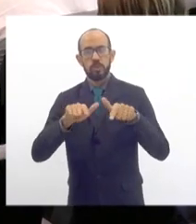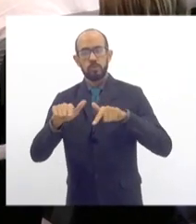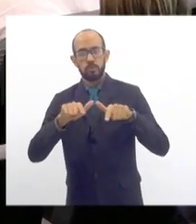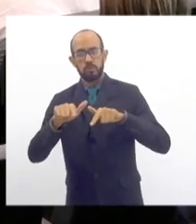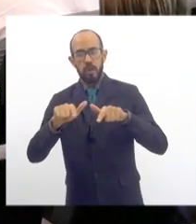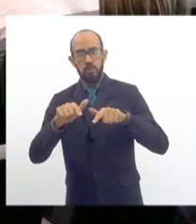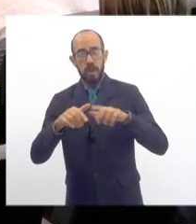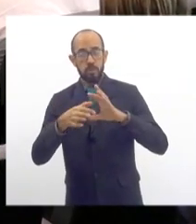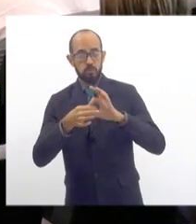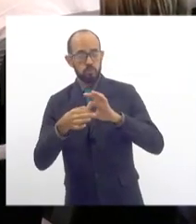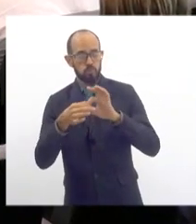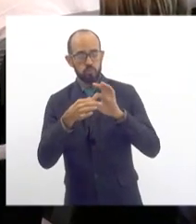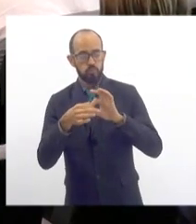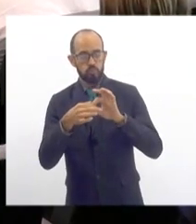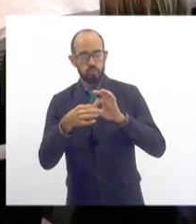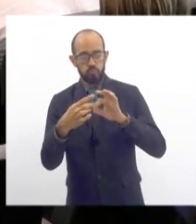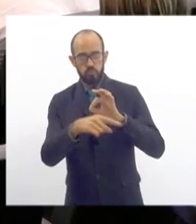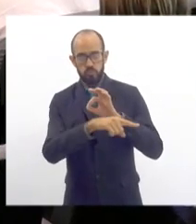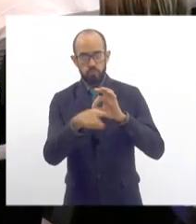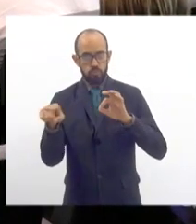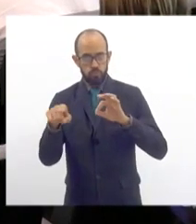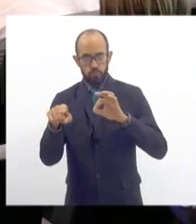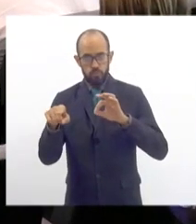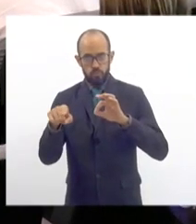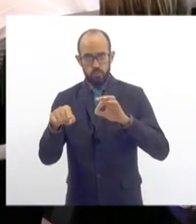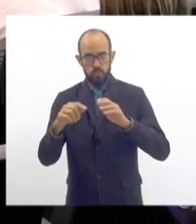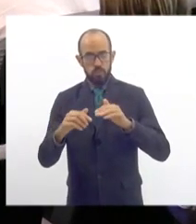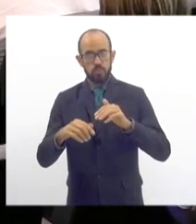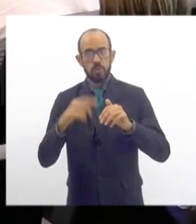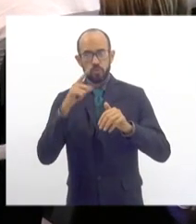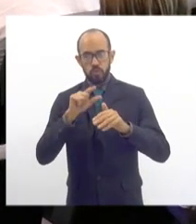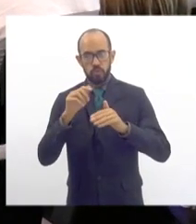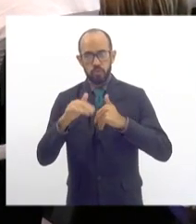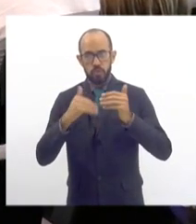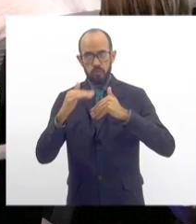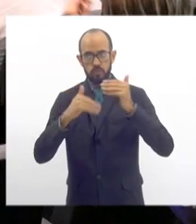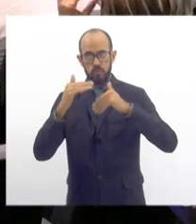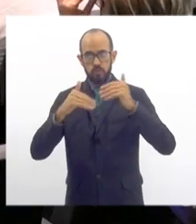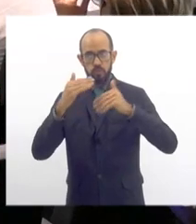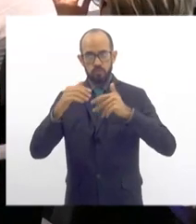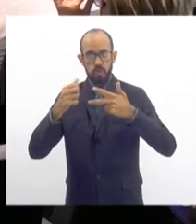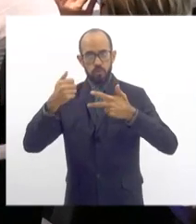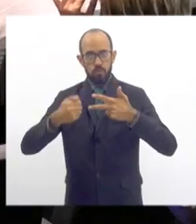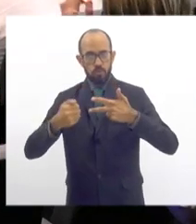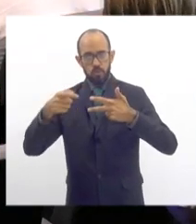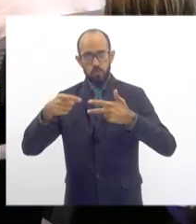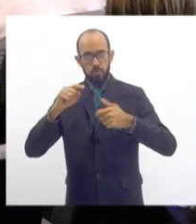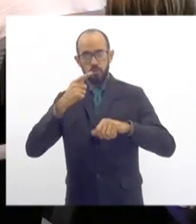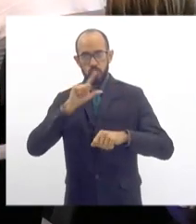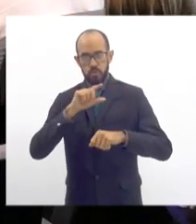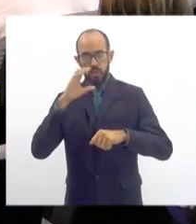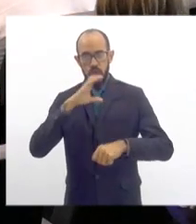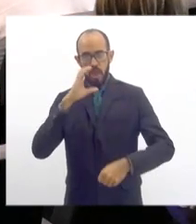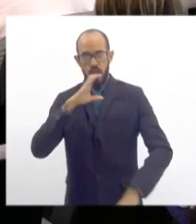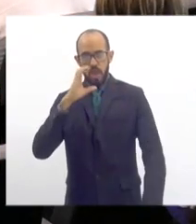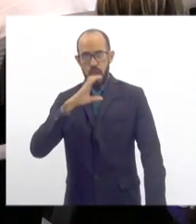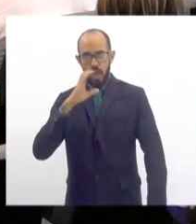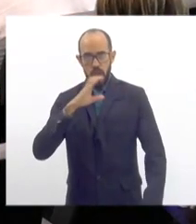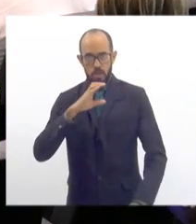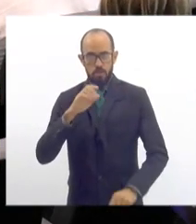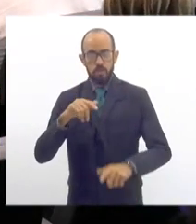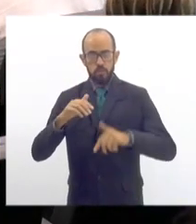permaneçam mobilizados, permaneçam em luta, porque isso faz com que os poderes dialoguem com mais celeridade, com mais,